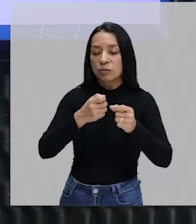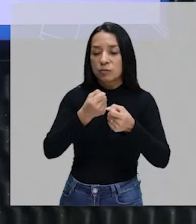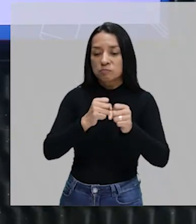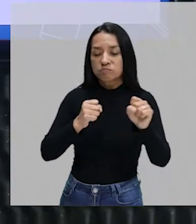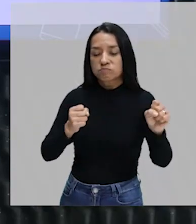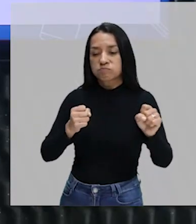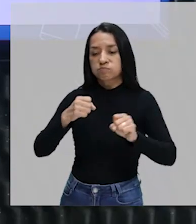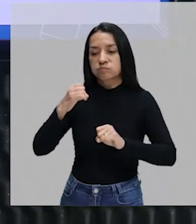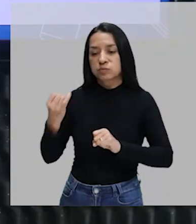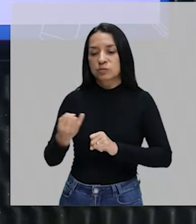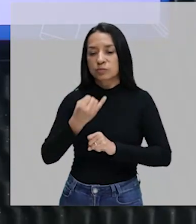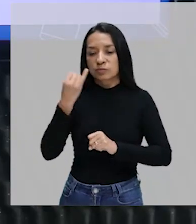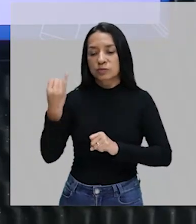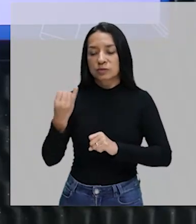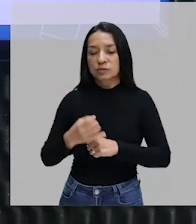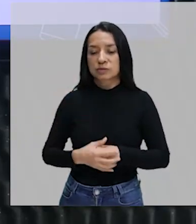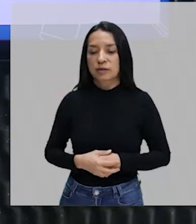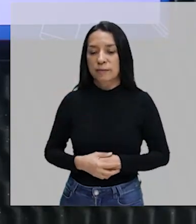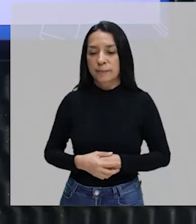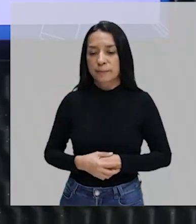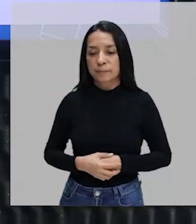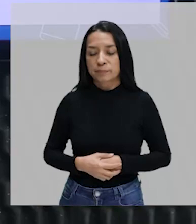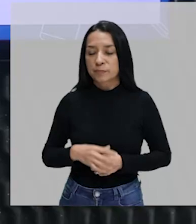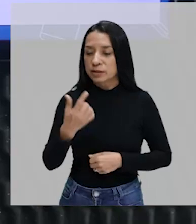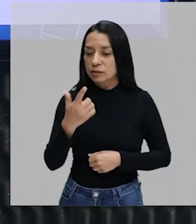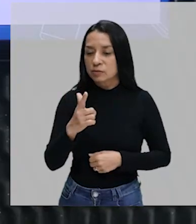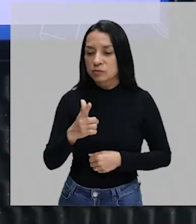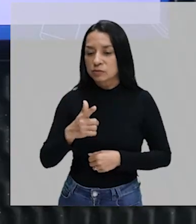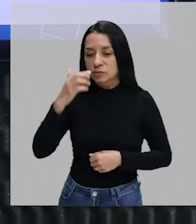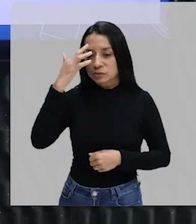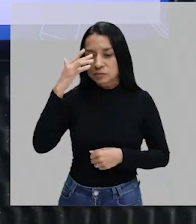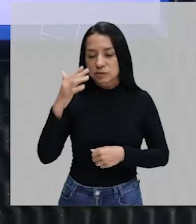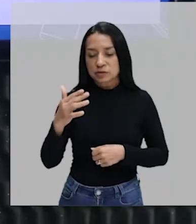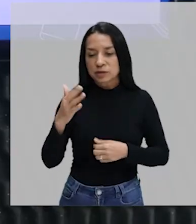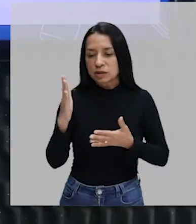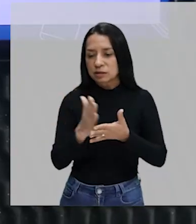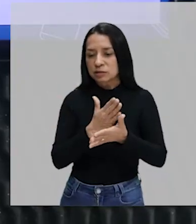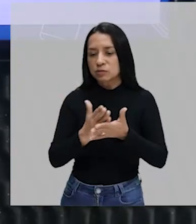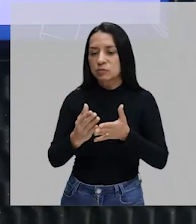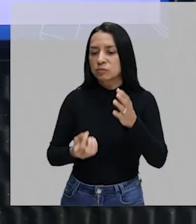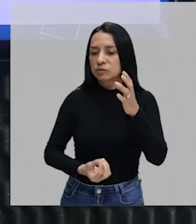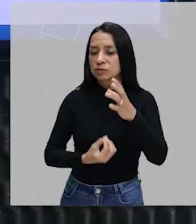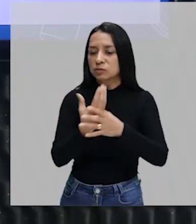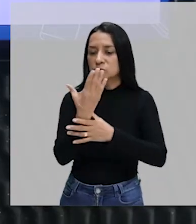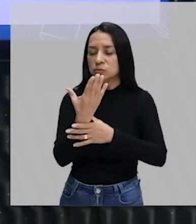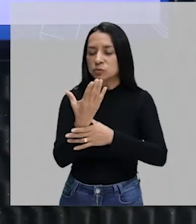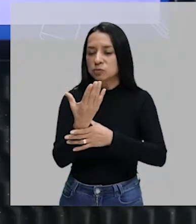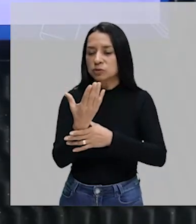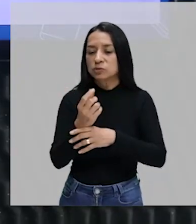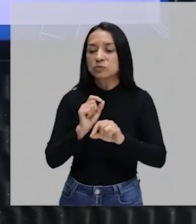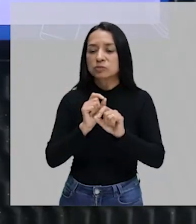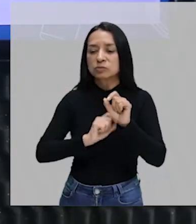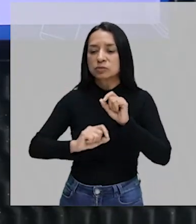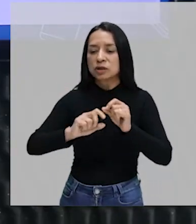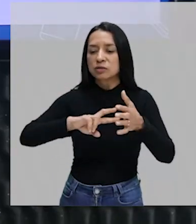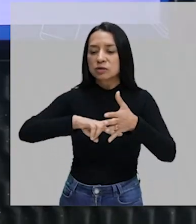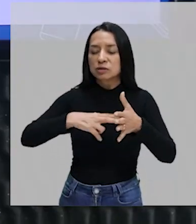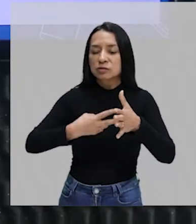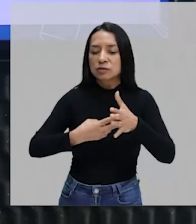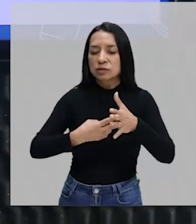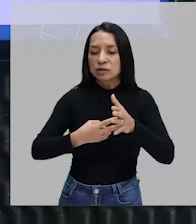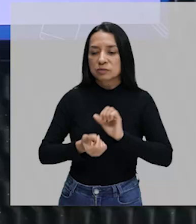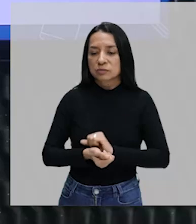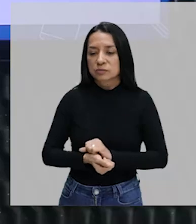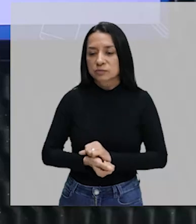A este respeito, repetirei que muitas vezes diz, como não temos ideias algumas que não derive de uma impressão, se afirmamos ter ideia de